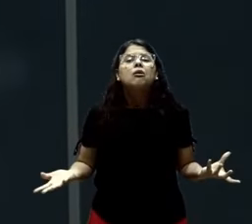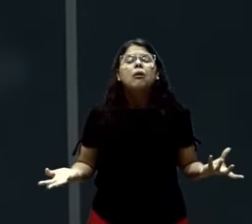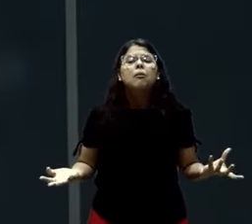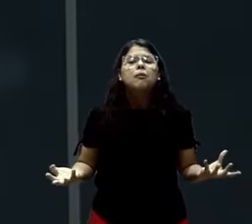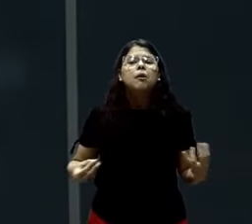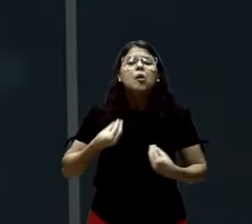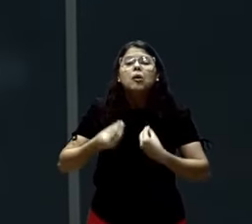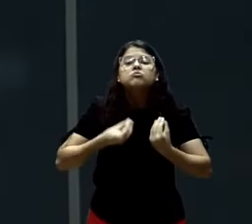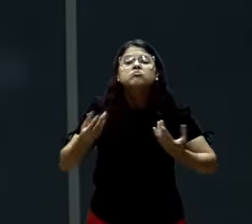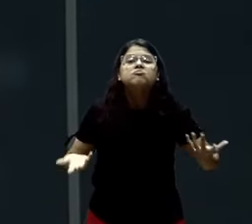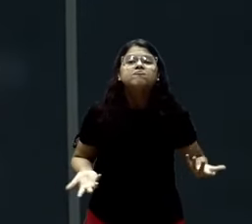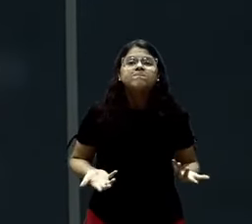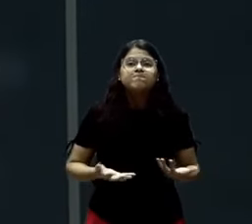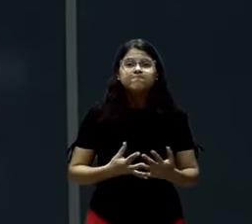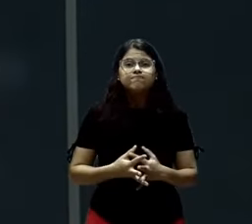Aonde?